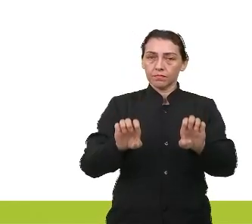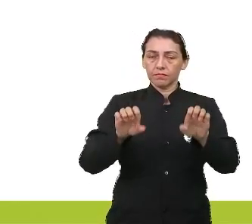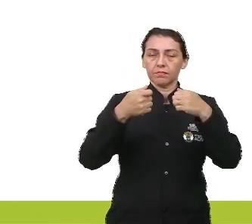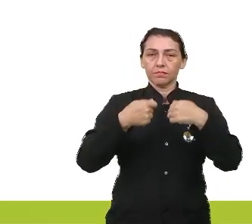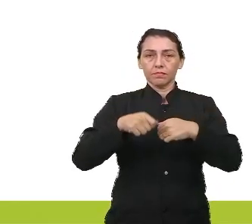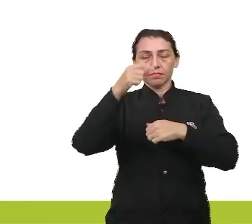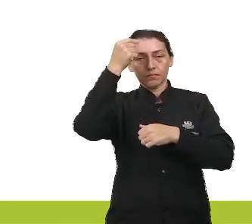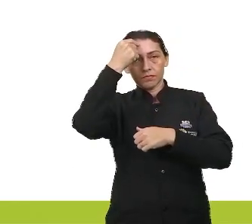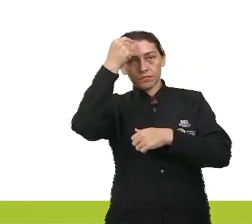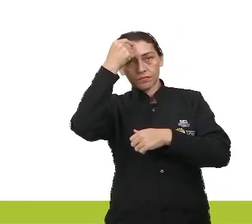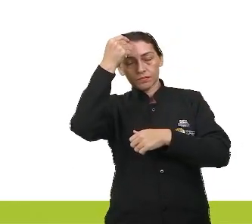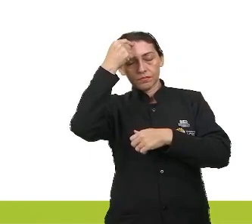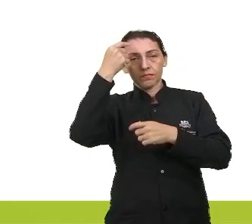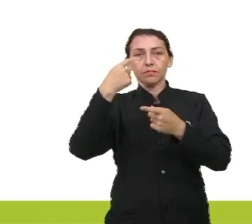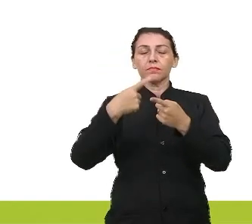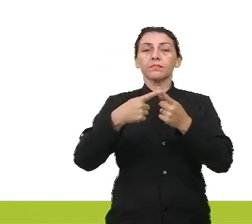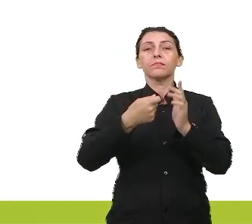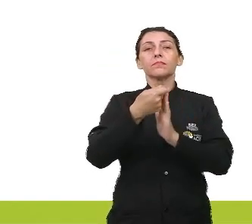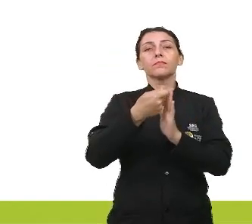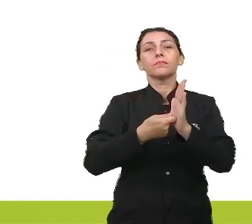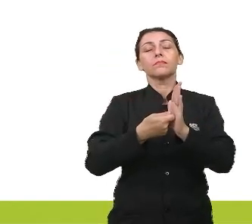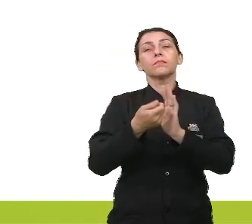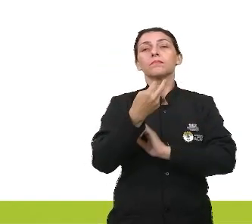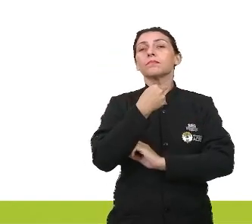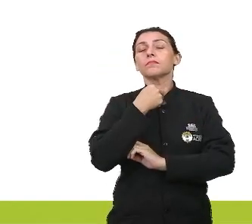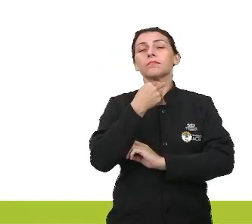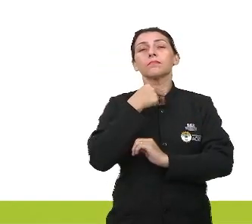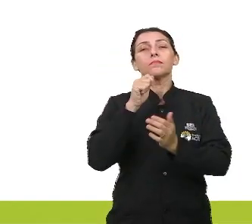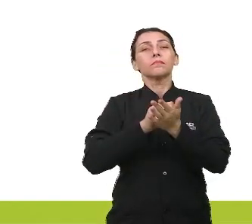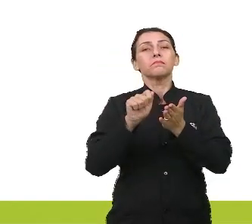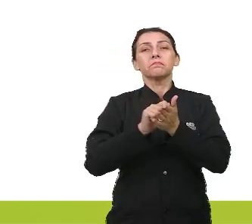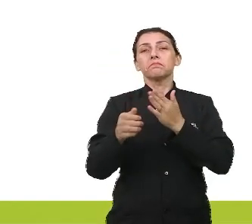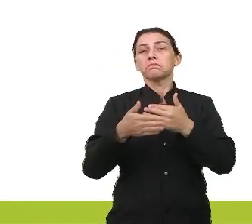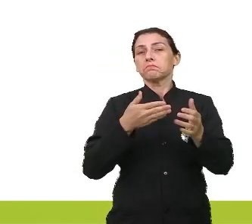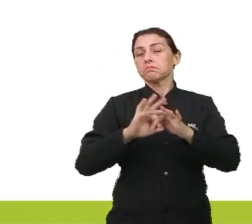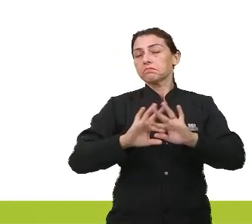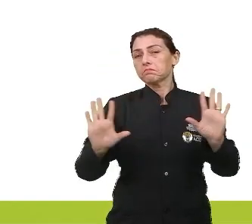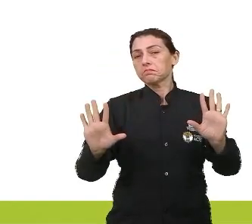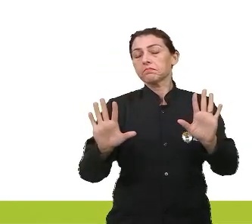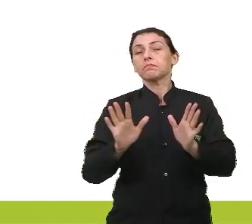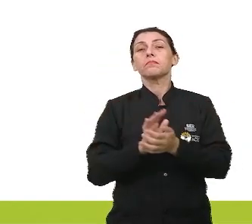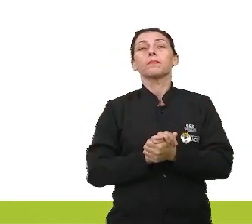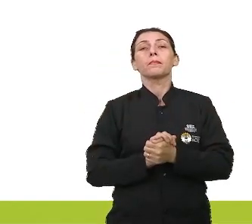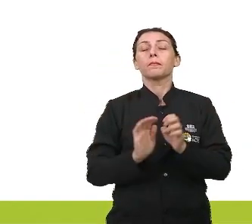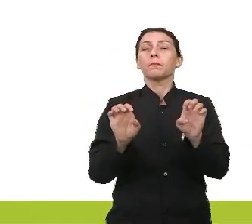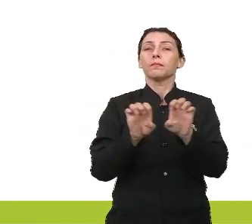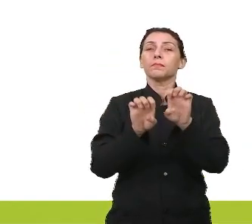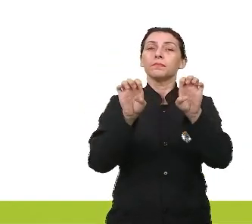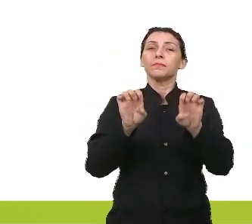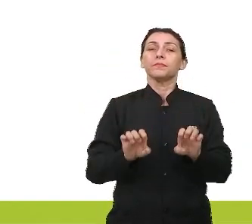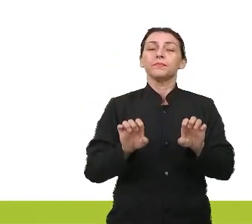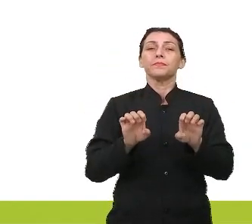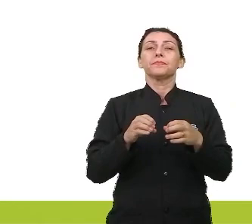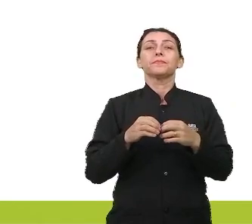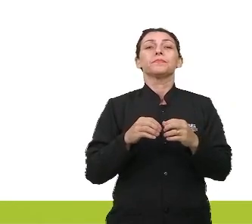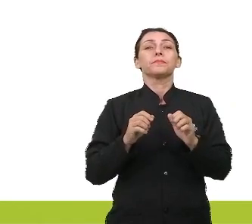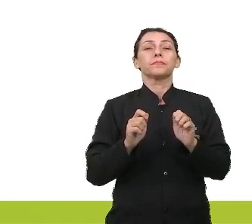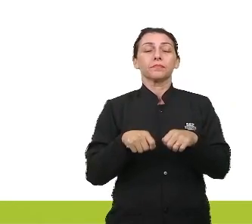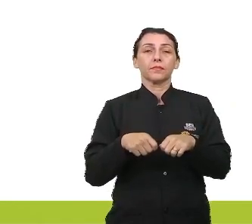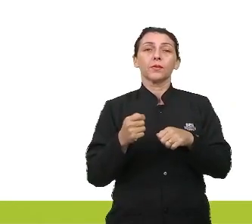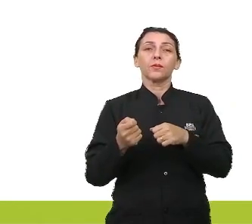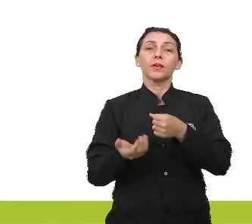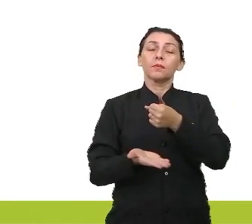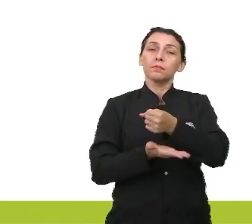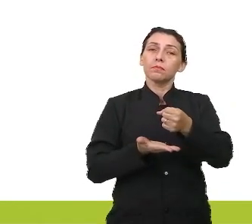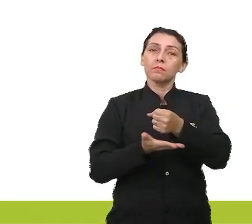ser pensada, porque a redação não pode ser escrita de qualquer forma. Esta estrutura dará